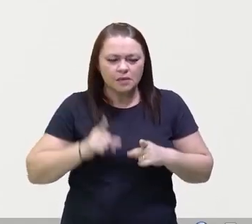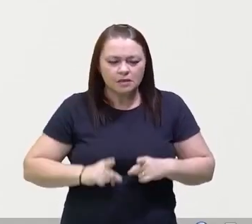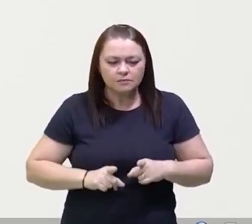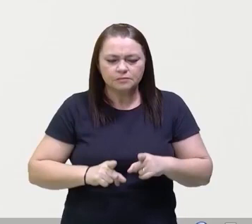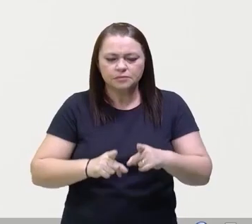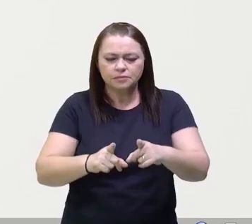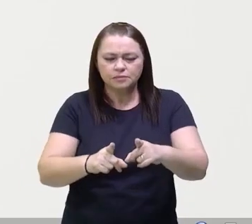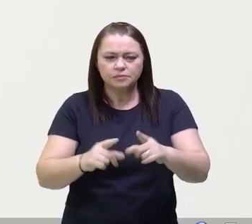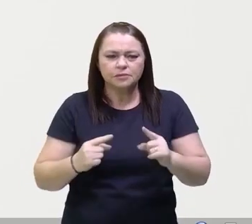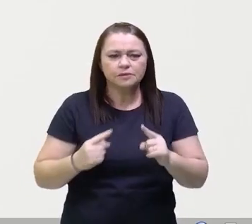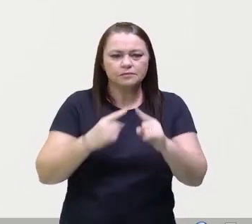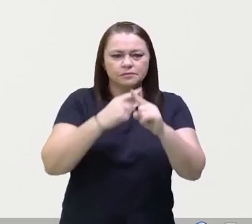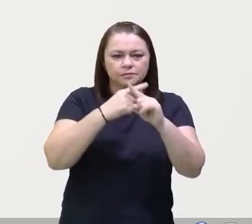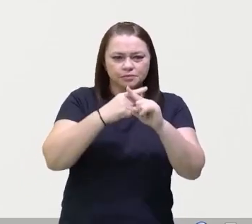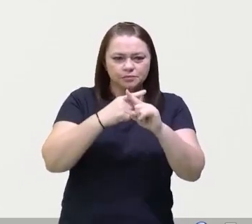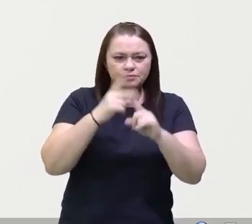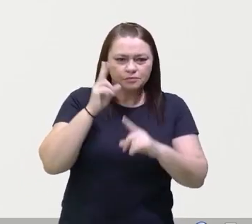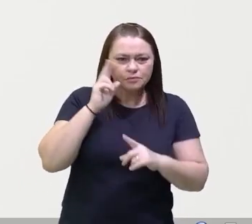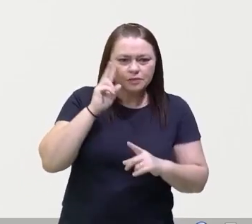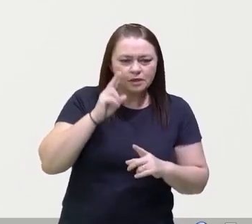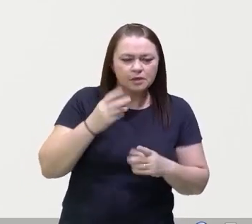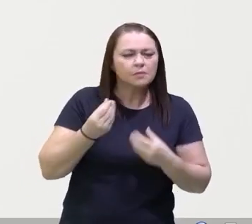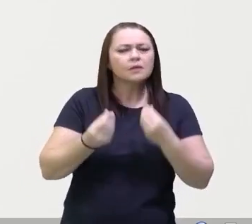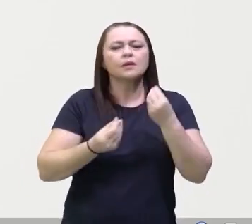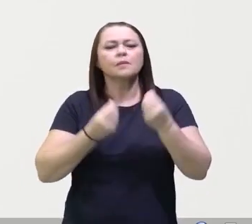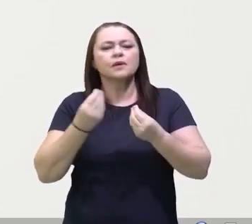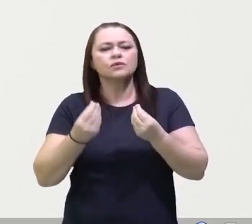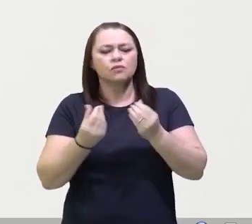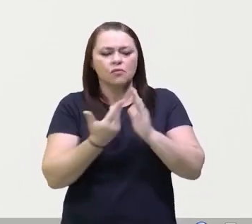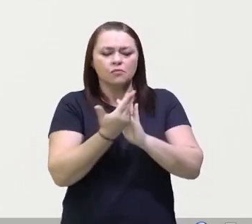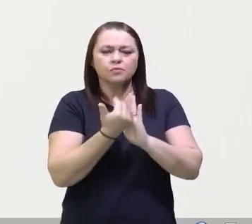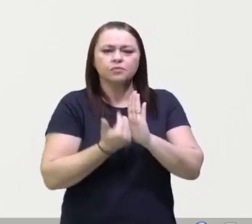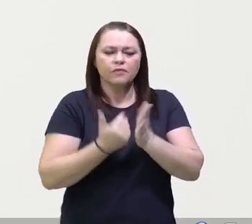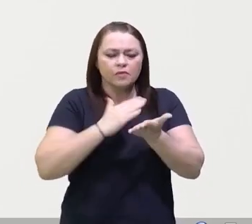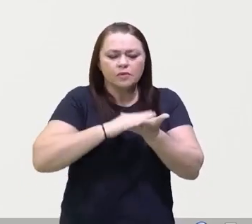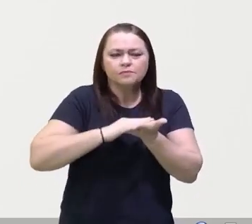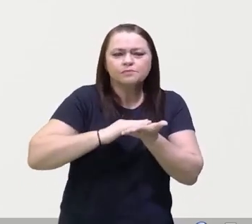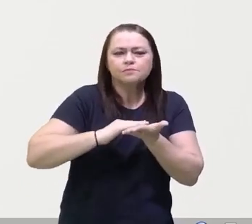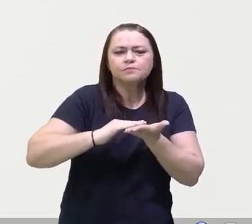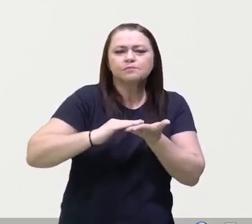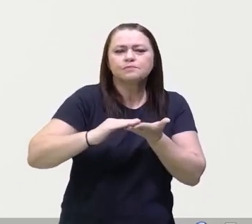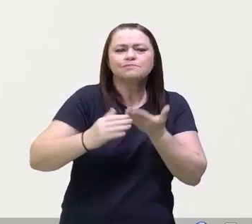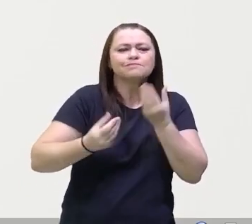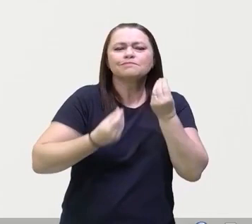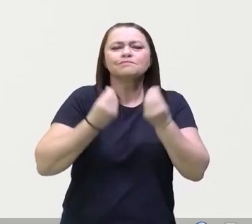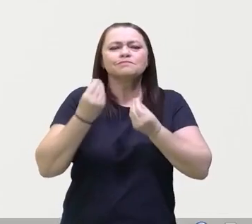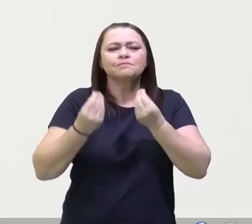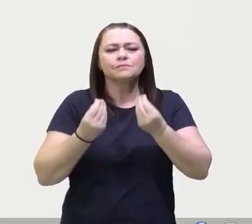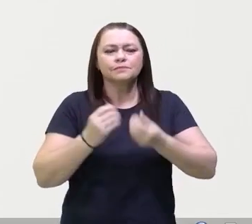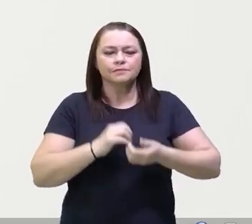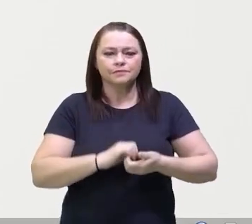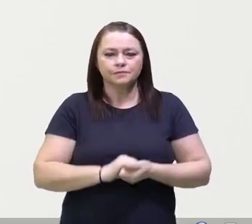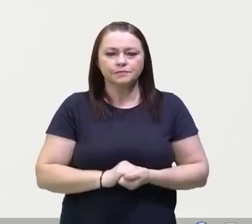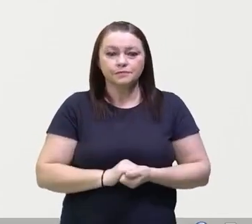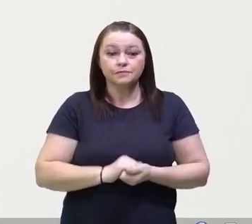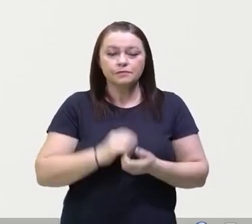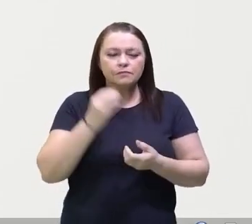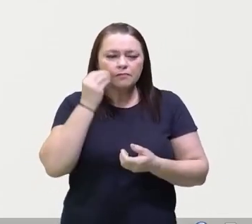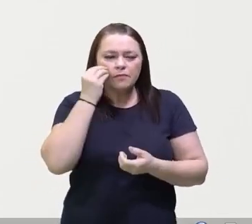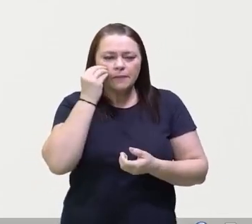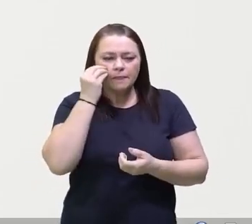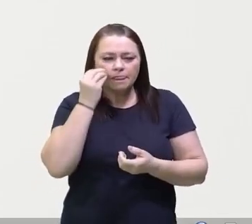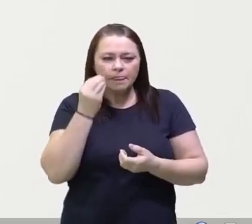concorrentes paralelas. Mas, professor, como é que fica uma figura plana? Mesmo plano, não entendi. Então vamos lá, de olho na